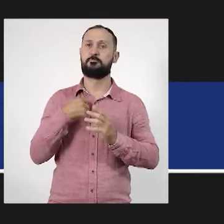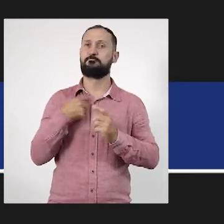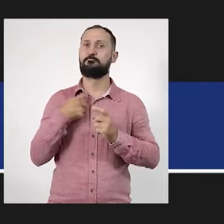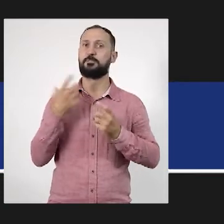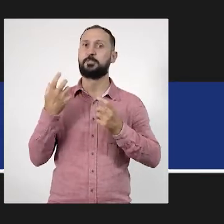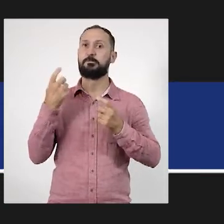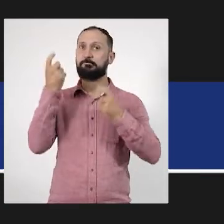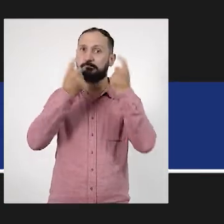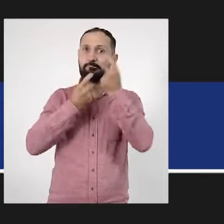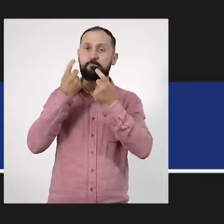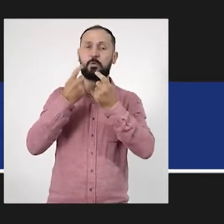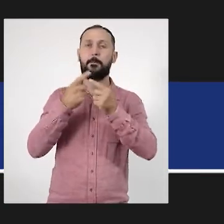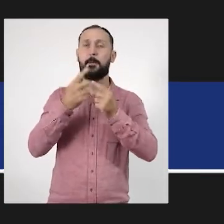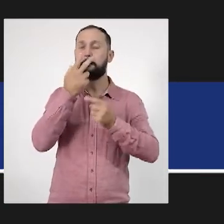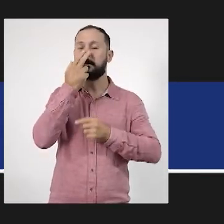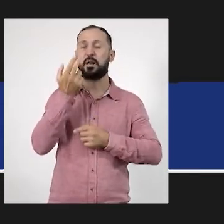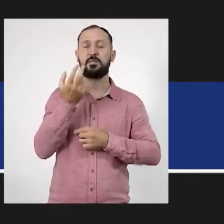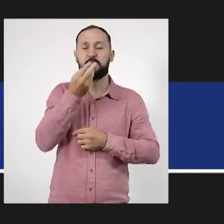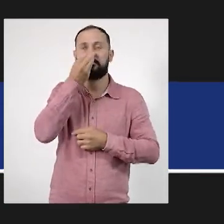preocupa. O descaso